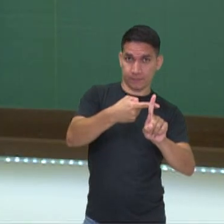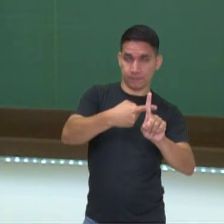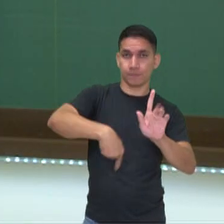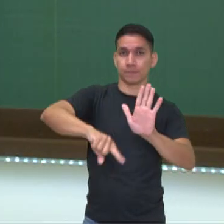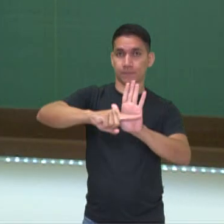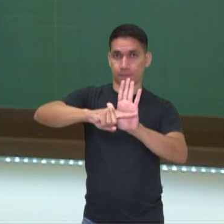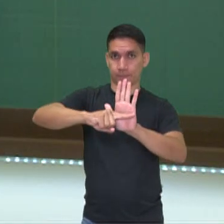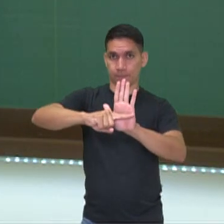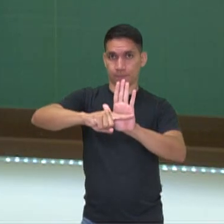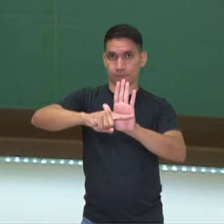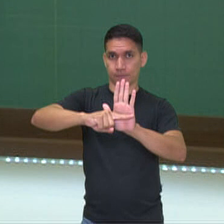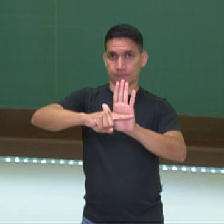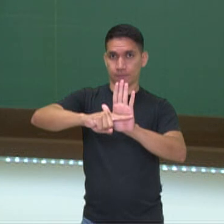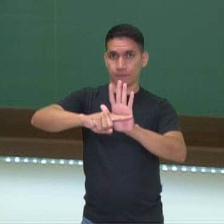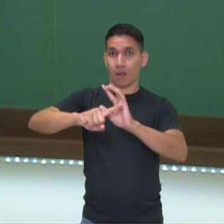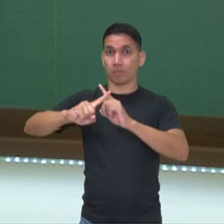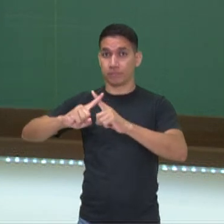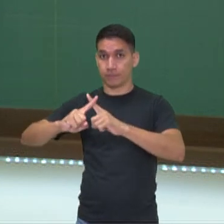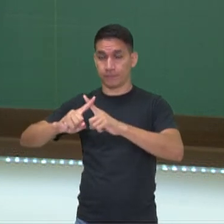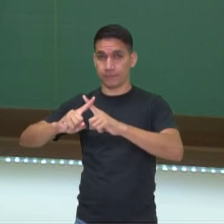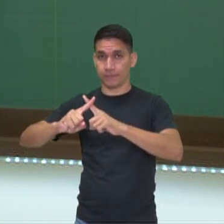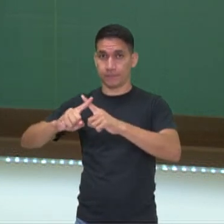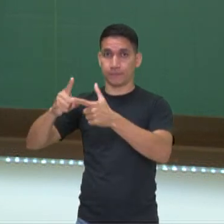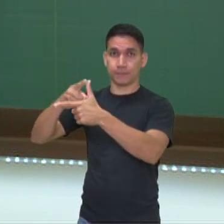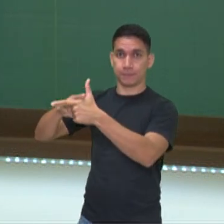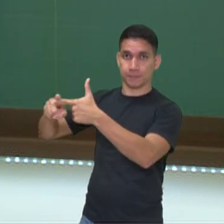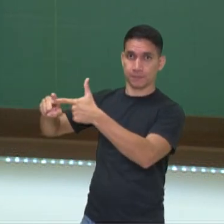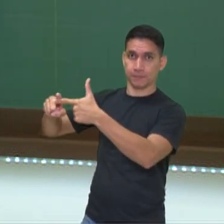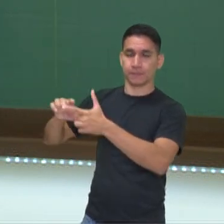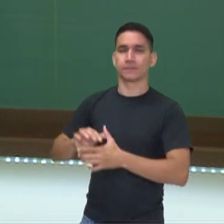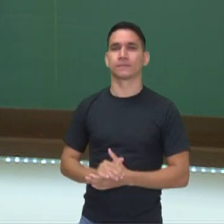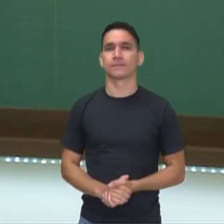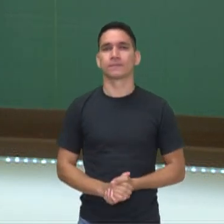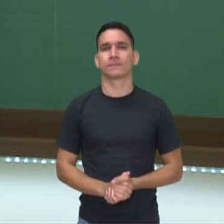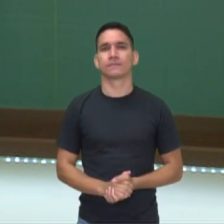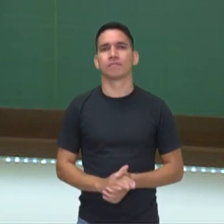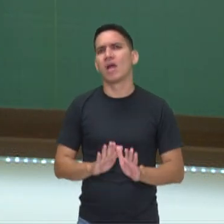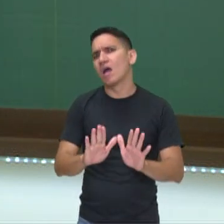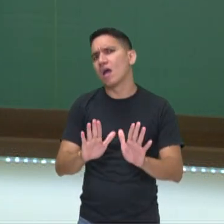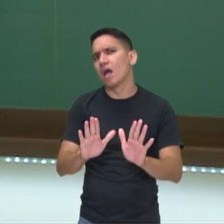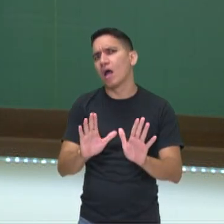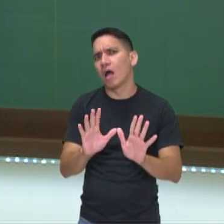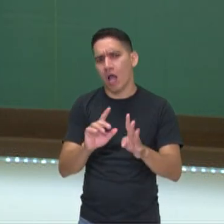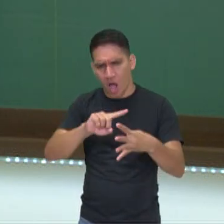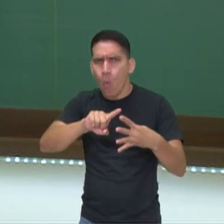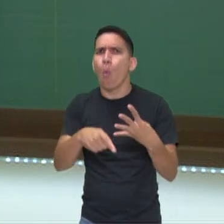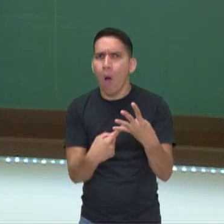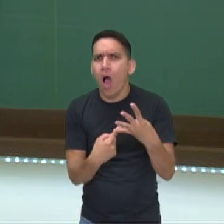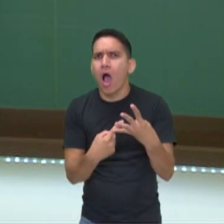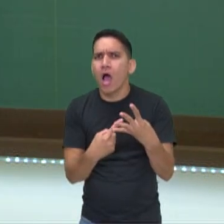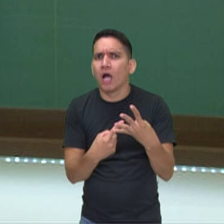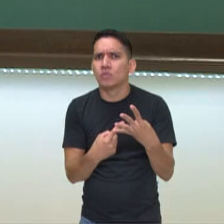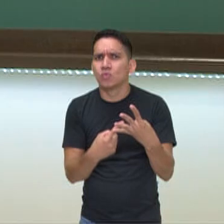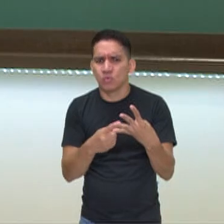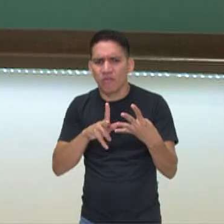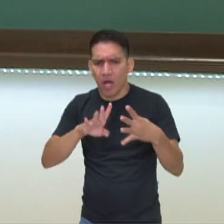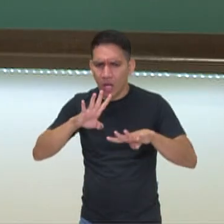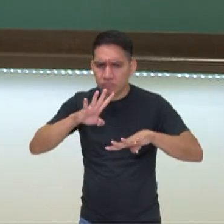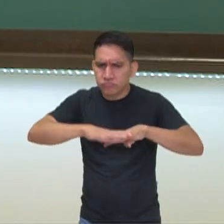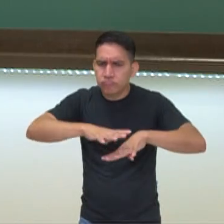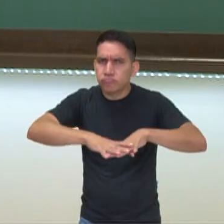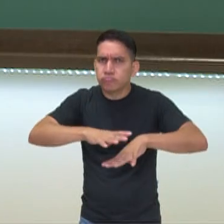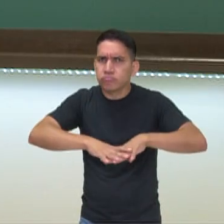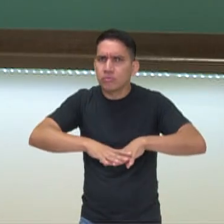tenho a subtração, tenho a multiplicação e tenho a divisão. Mas se está envolvendo as 4 operações básicas, como é que eu